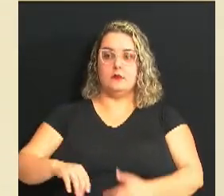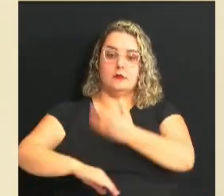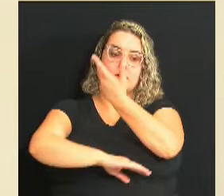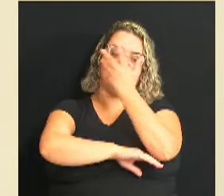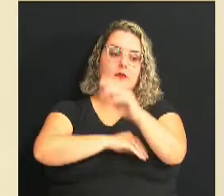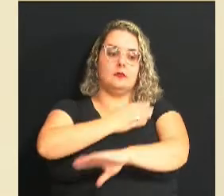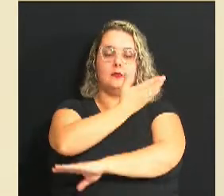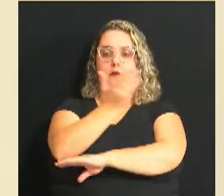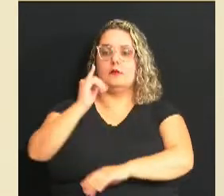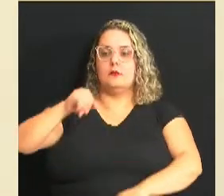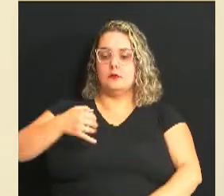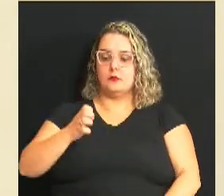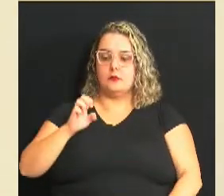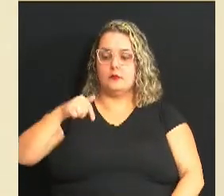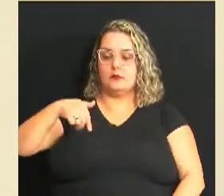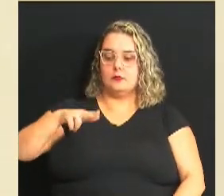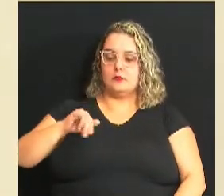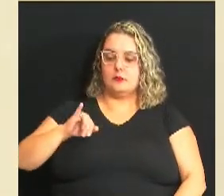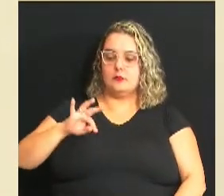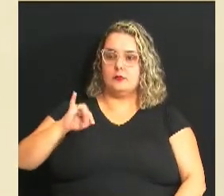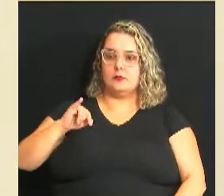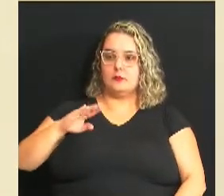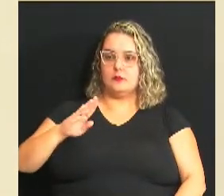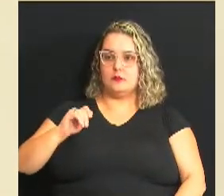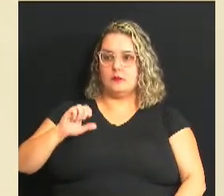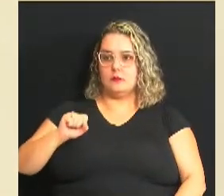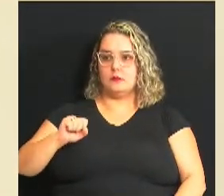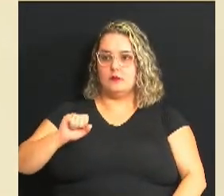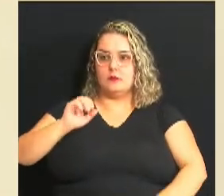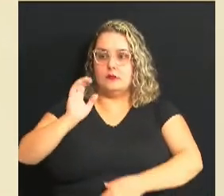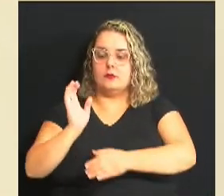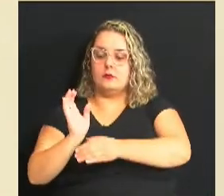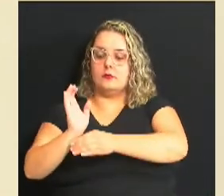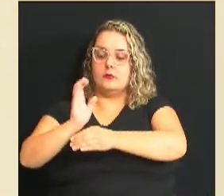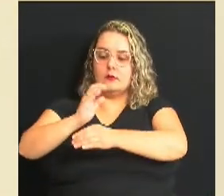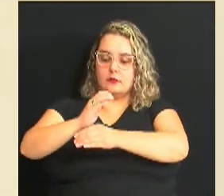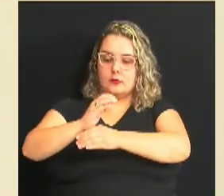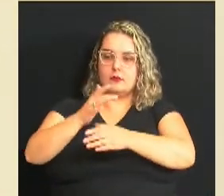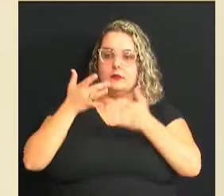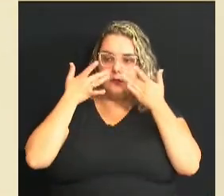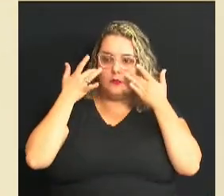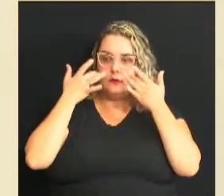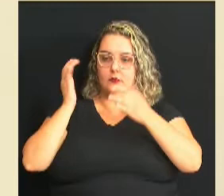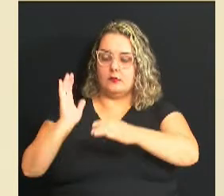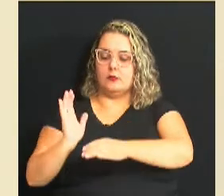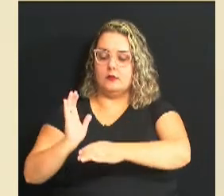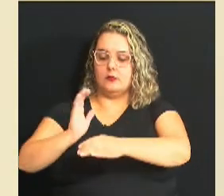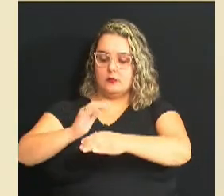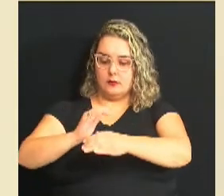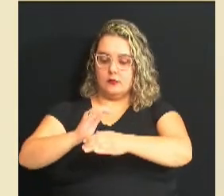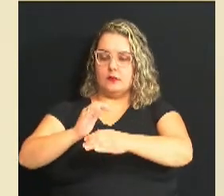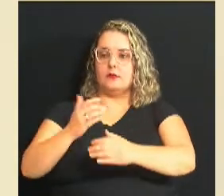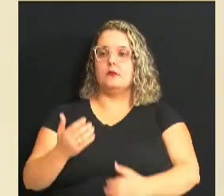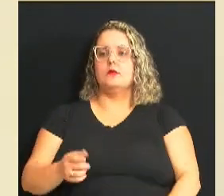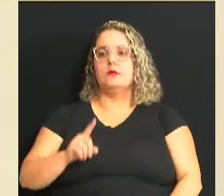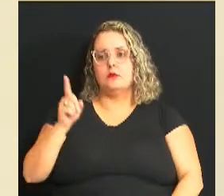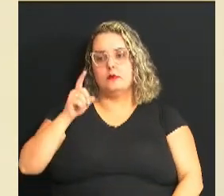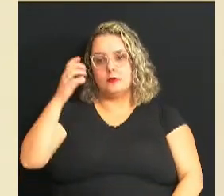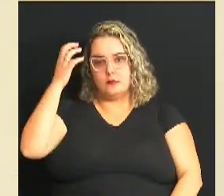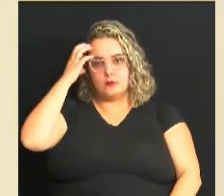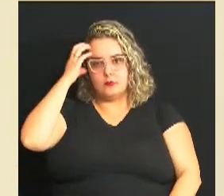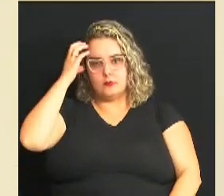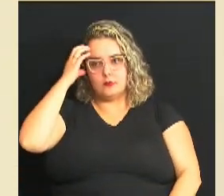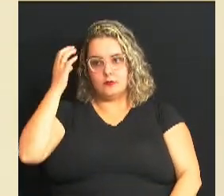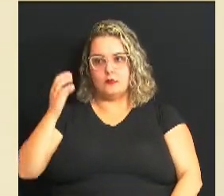Jequitibás, a Concha Acústica, que também faz parte do sistema de teatros e auditórios, que fica lá no Taquaral. No